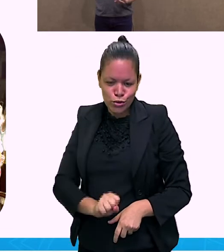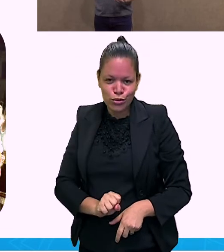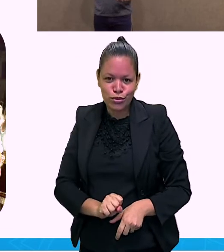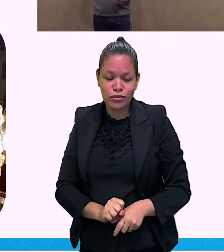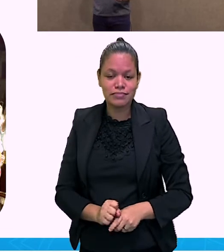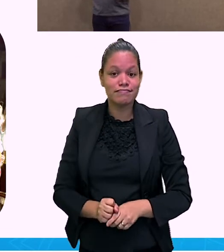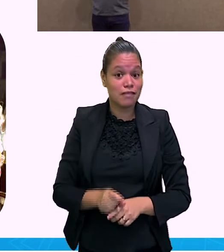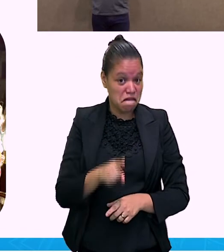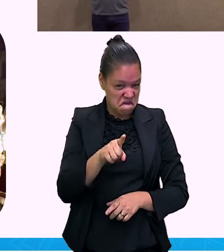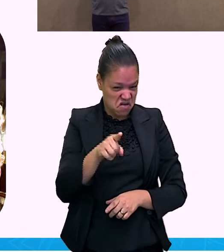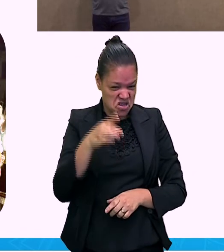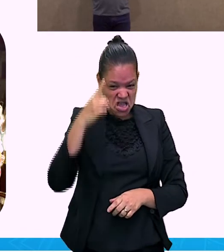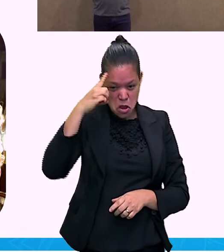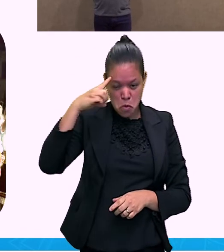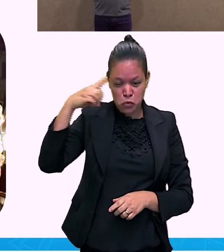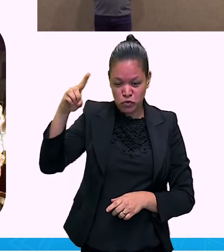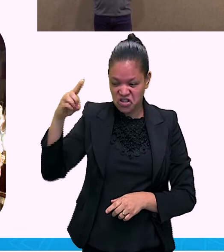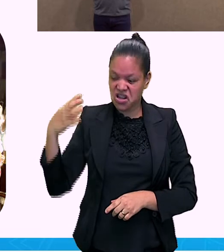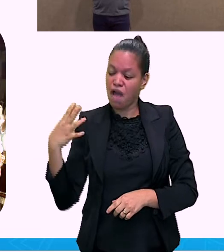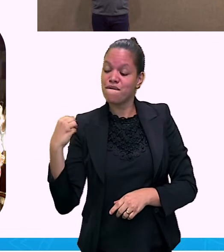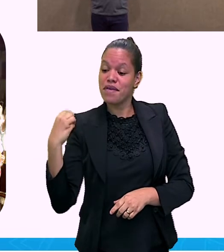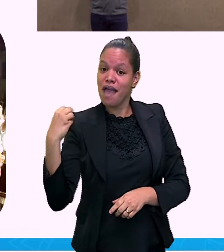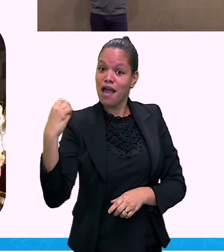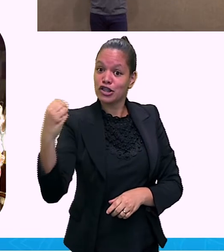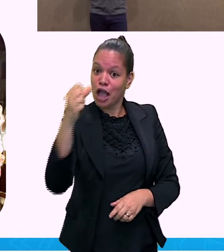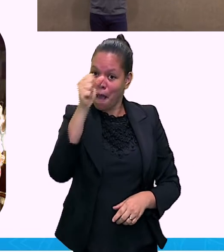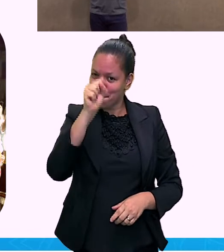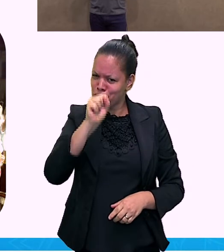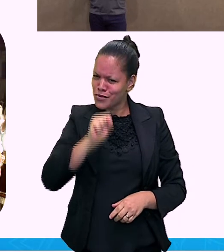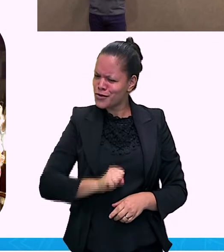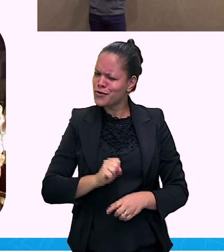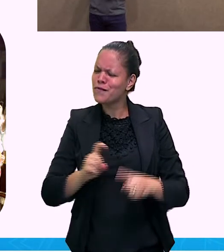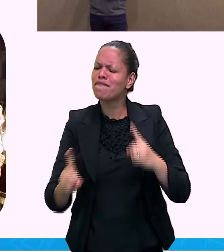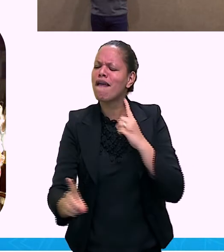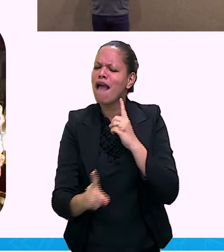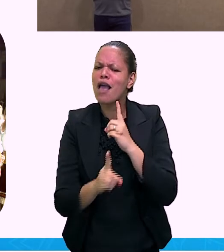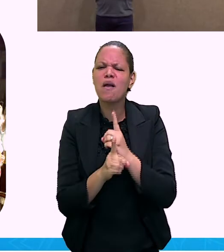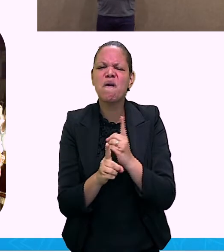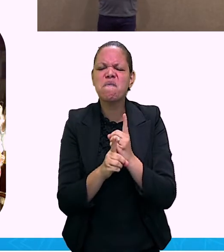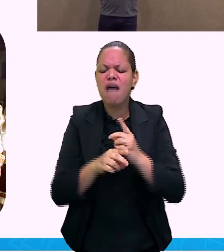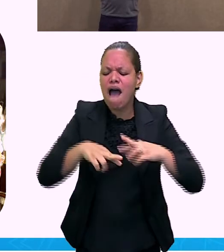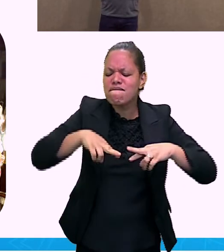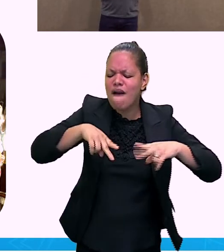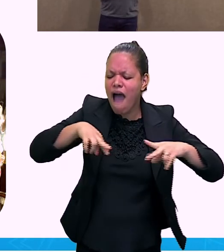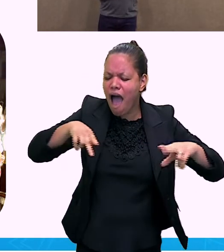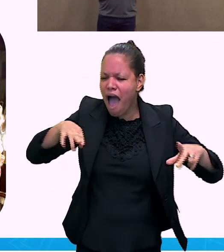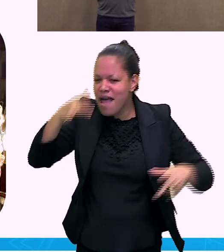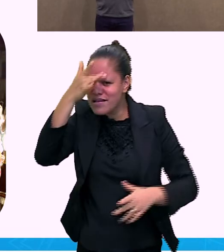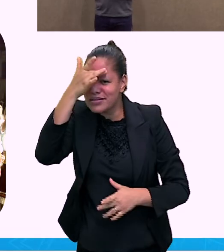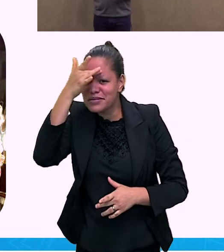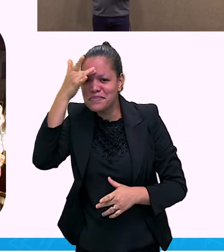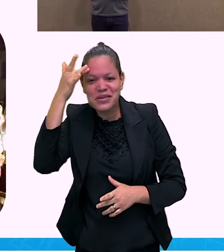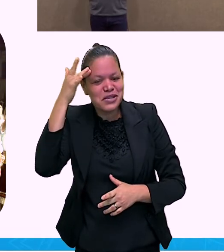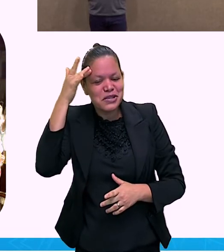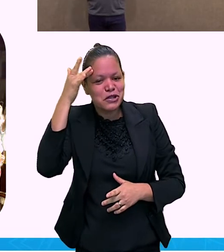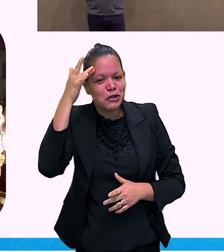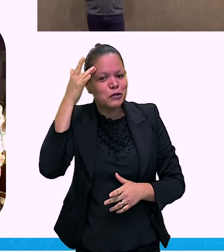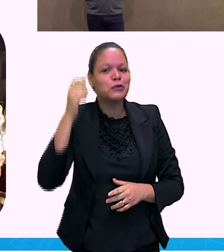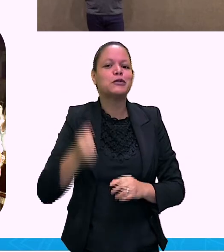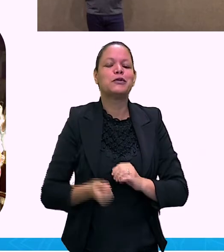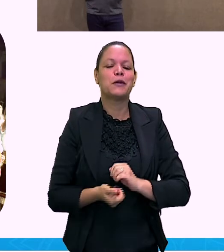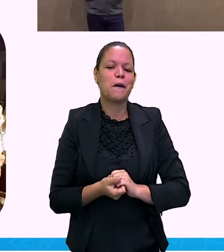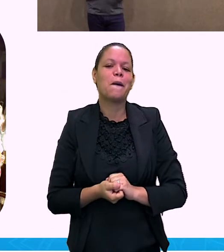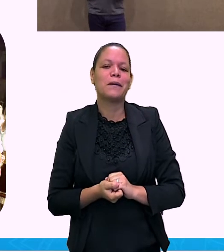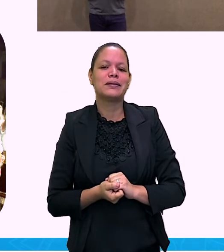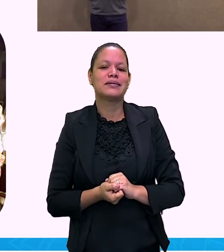a oportunidade de viajar, você vai encontrar várias pessoas que têm descendência, né, de portugueses, espanhóis, italianos